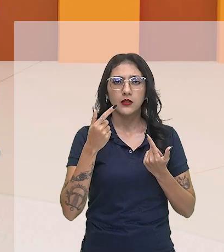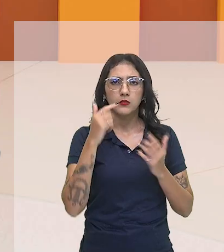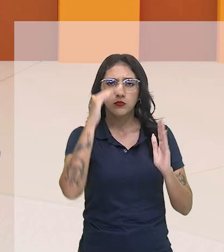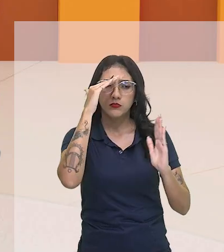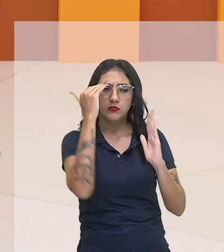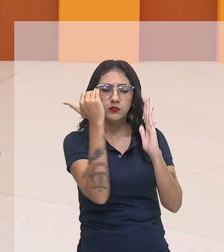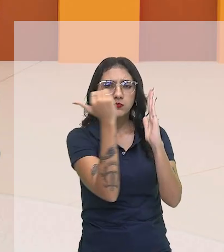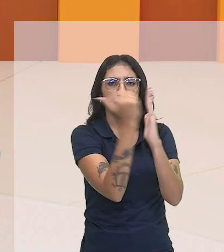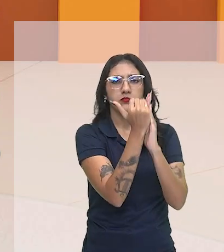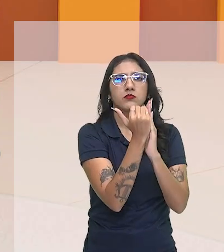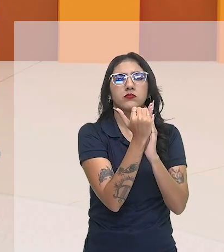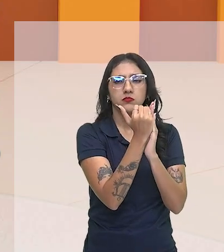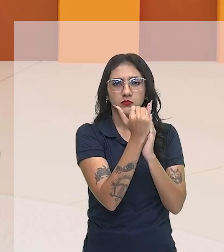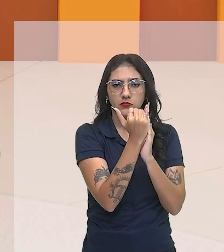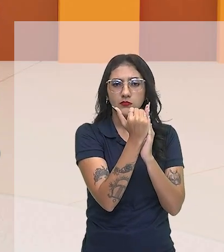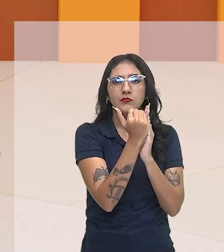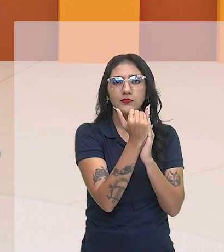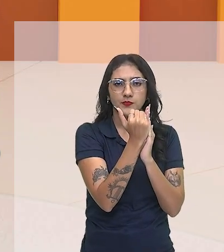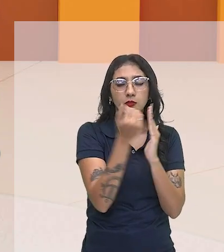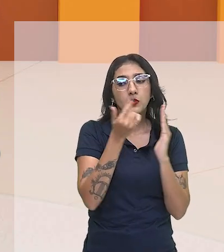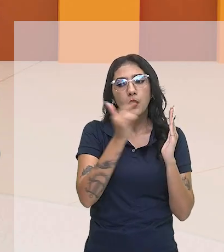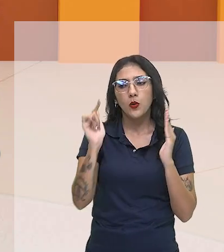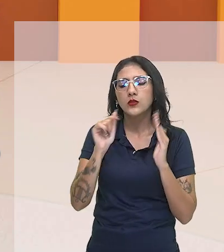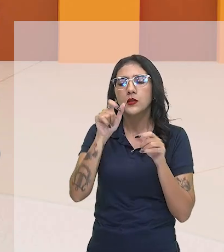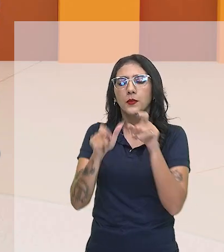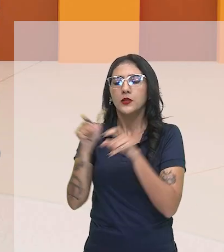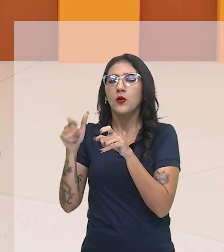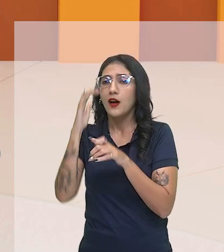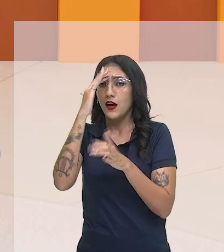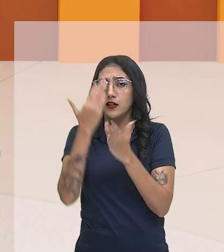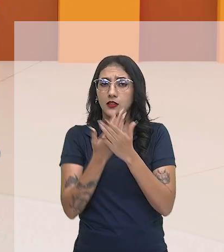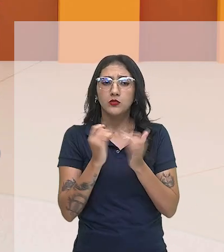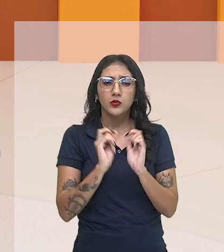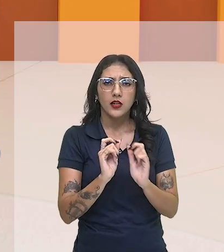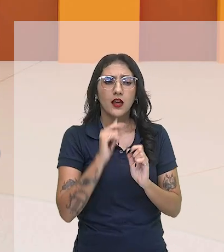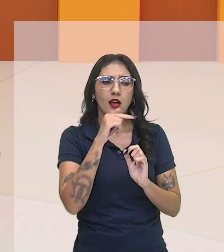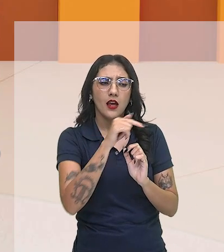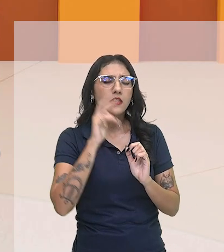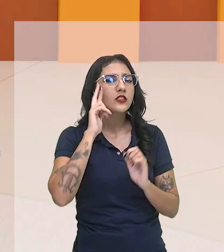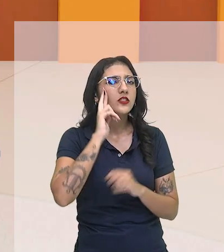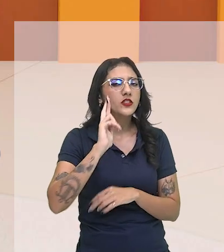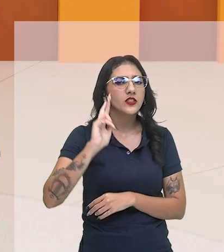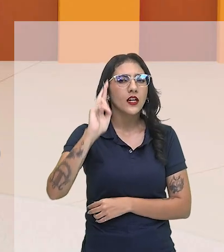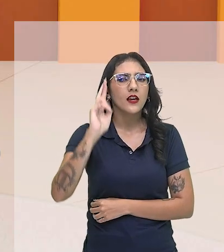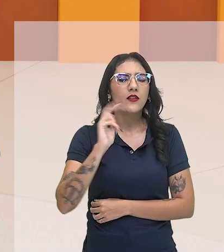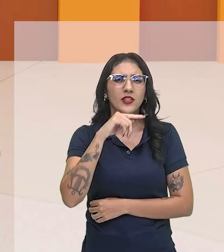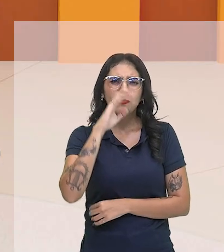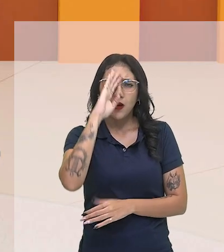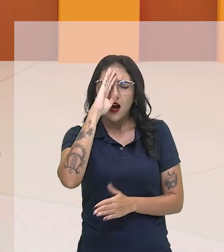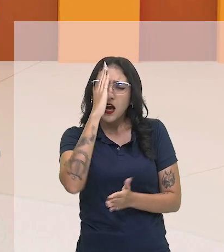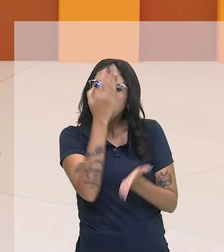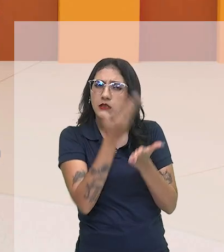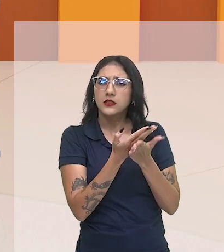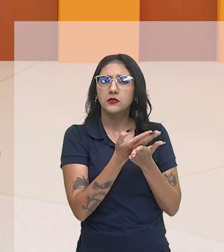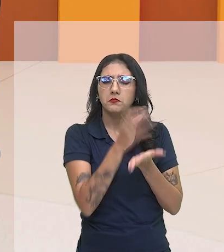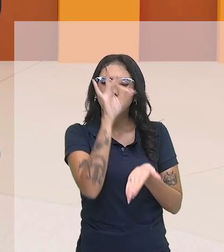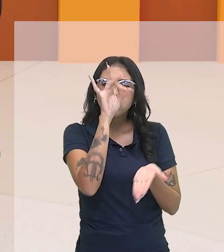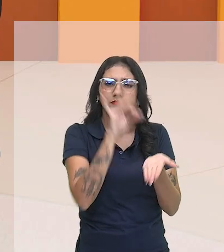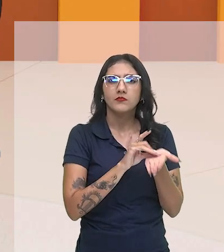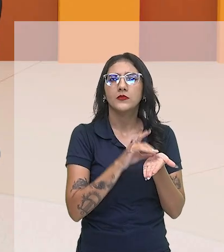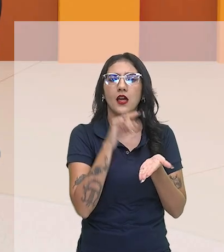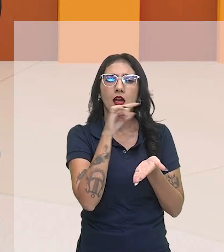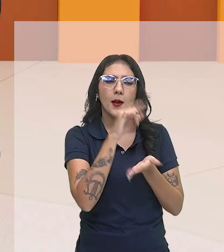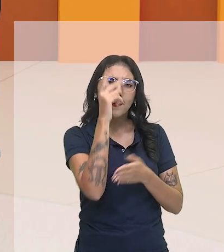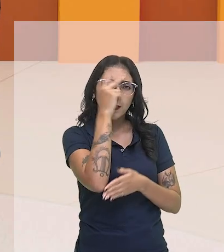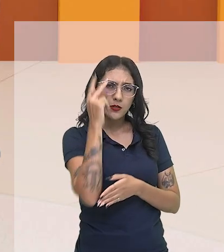pela crença dos subordinados nas qualidades superiores do líder. Isto é, acredita-se que há